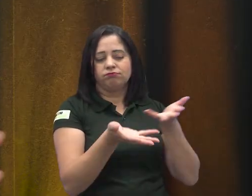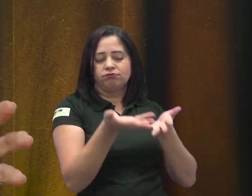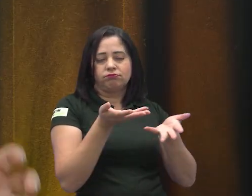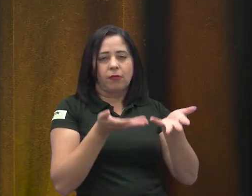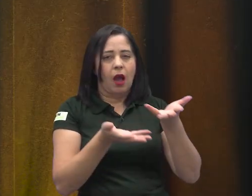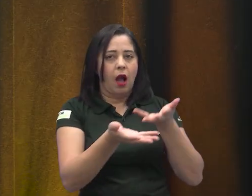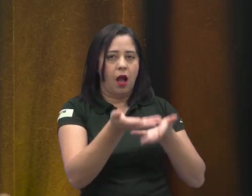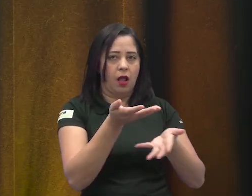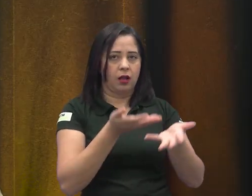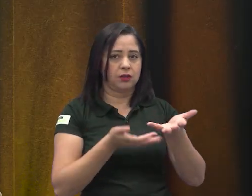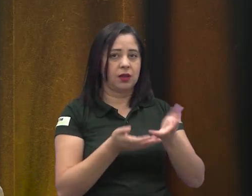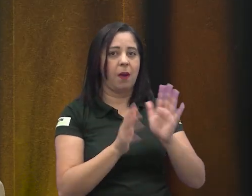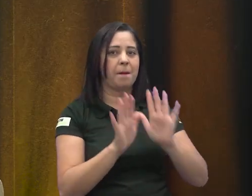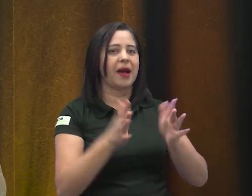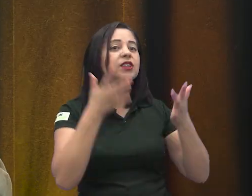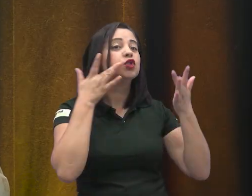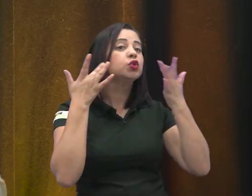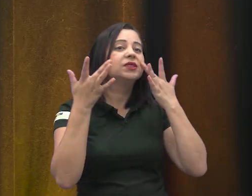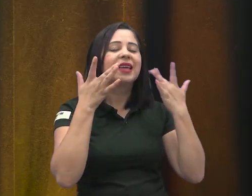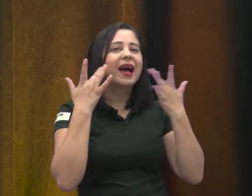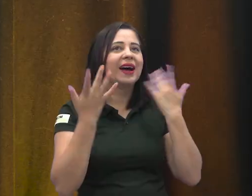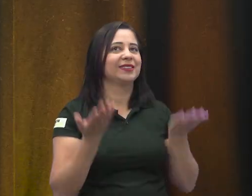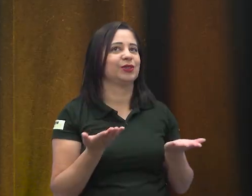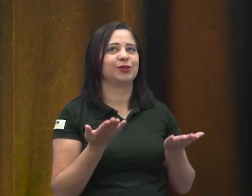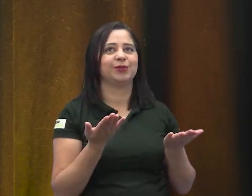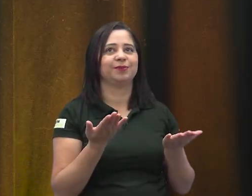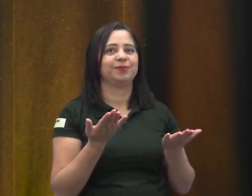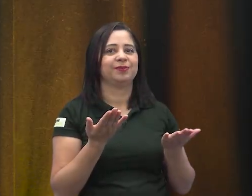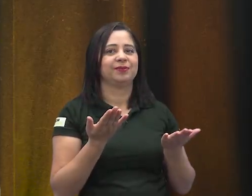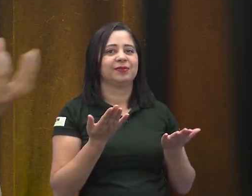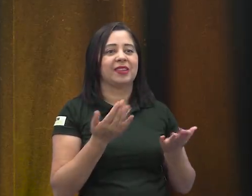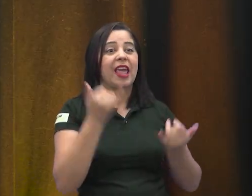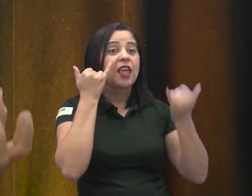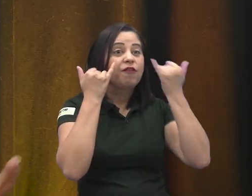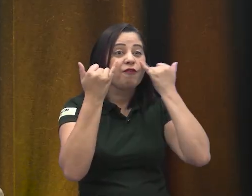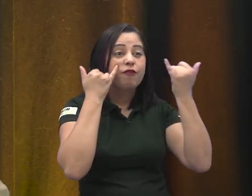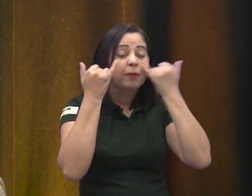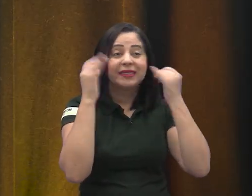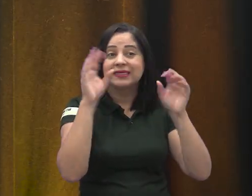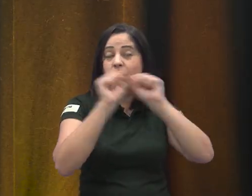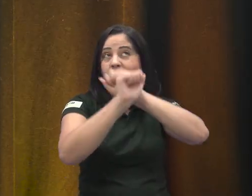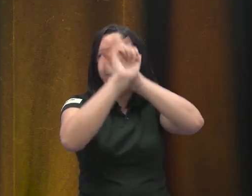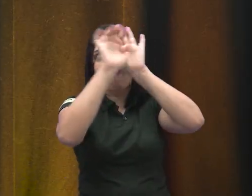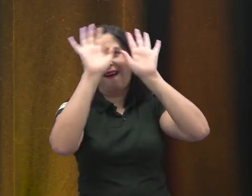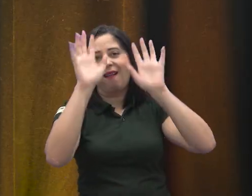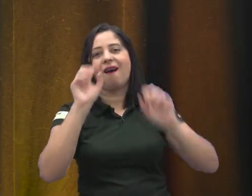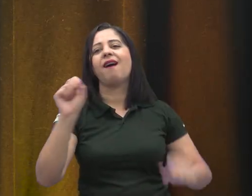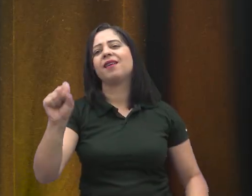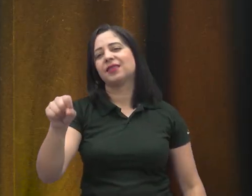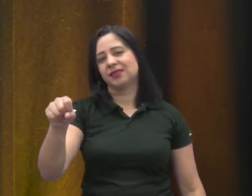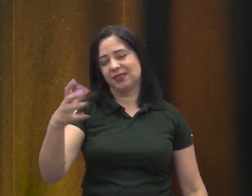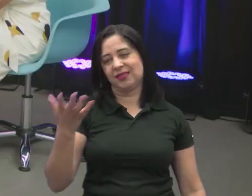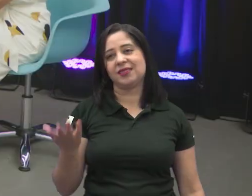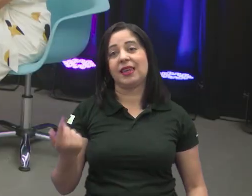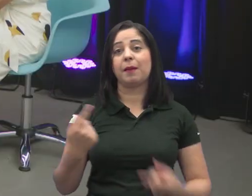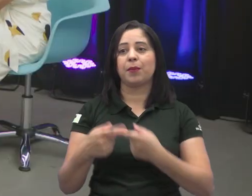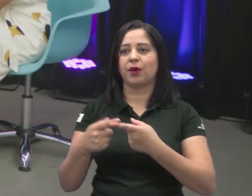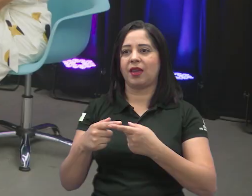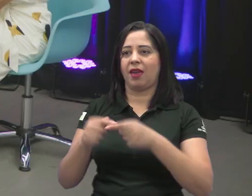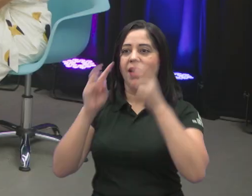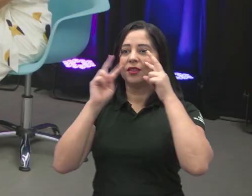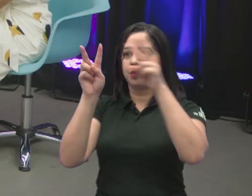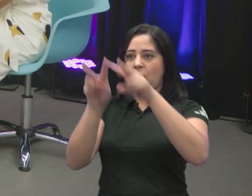uma relação assim. Mas o teatro eu acho que traz mais informação, né? Traz mais clareza, traz né? Mais clareza. Porque visualmente